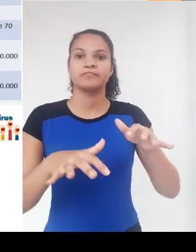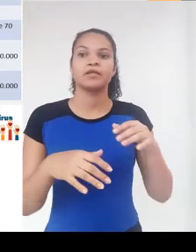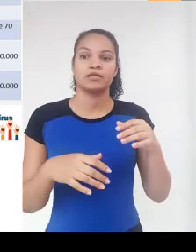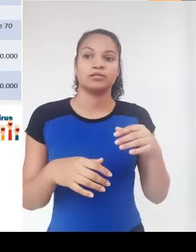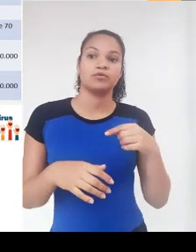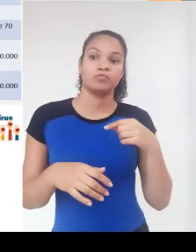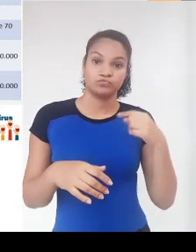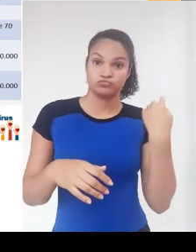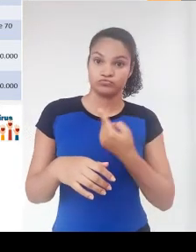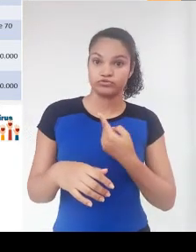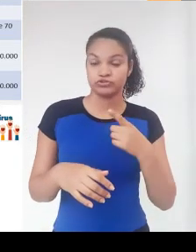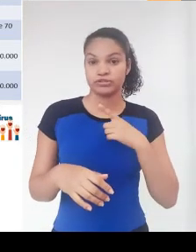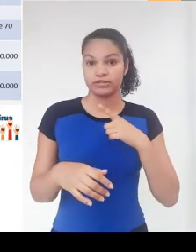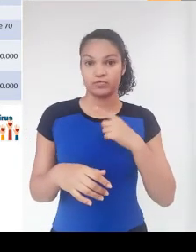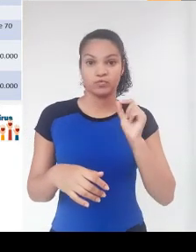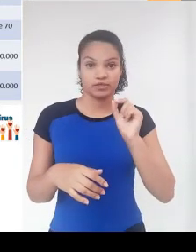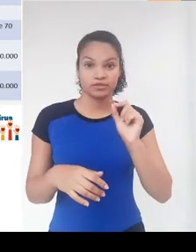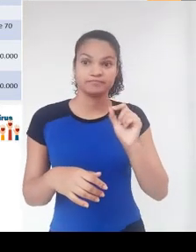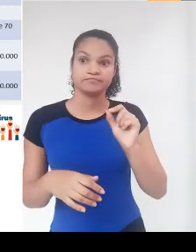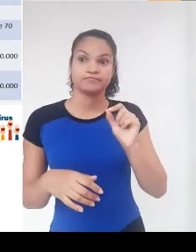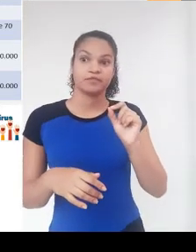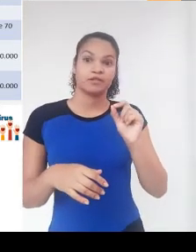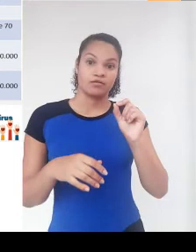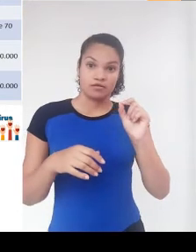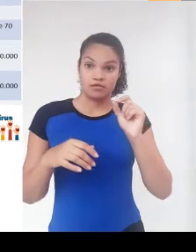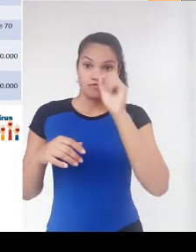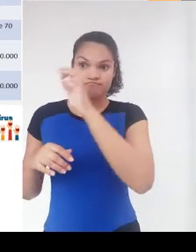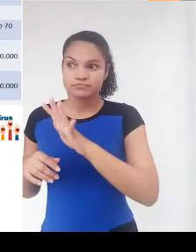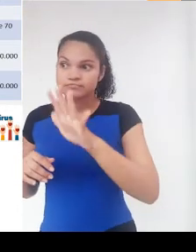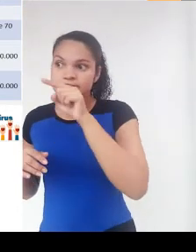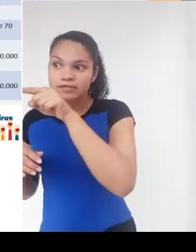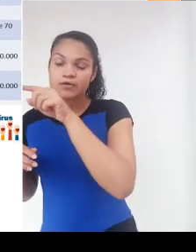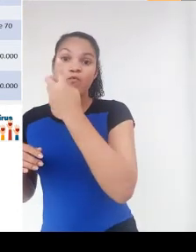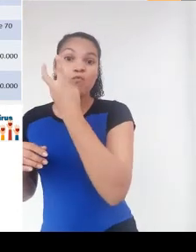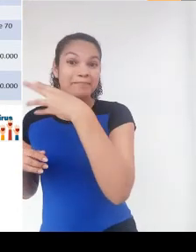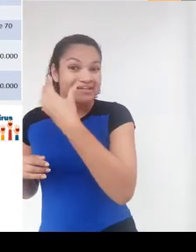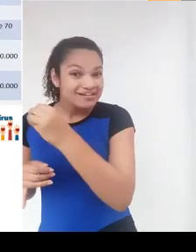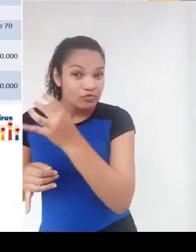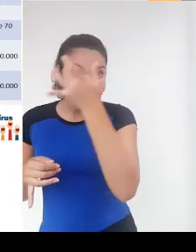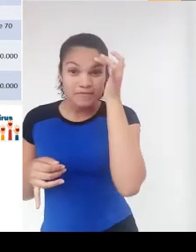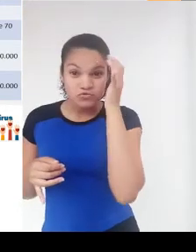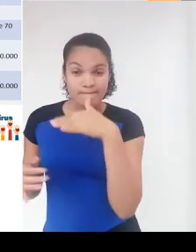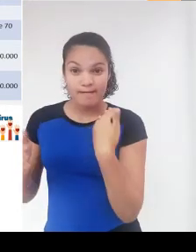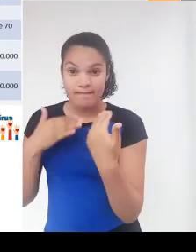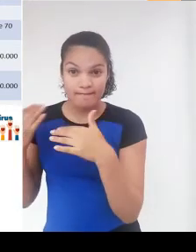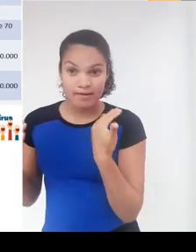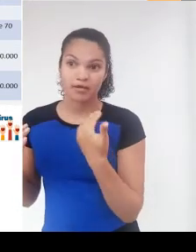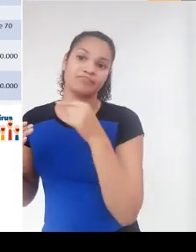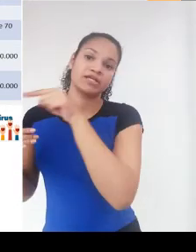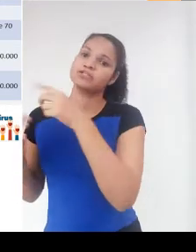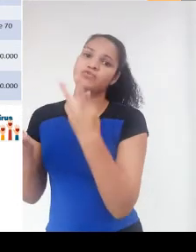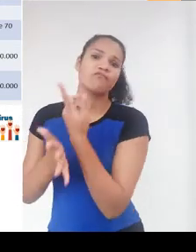esse estudo, uma probabilidade, um cenário de termos mais de 1 milhão de mortes no Brasil, seria o cenário 1, que não